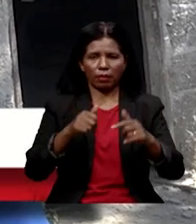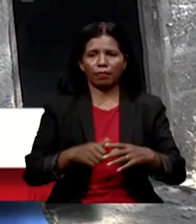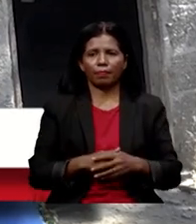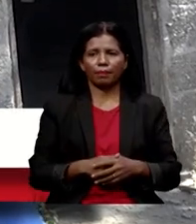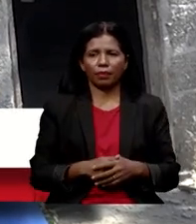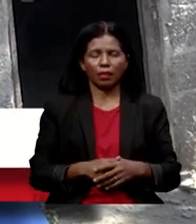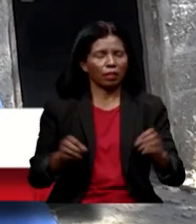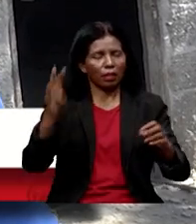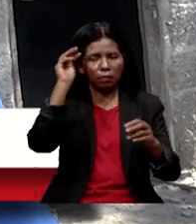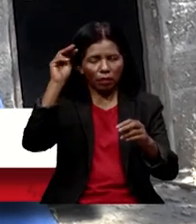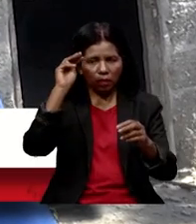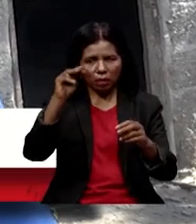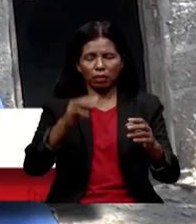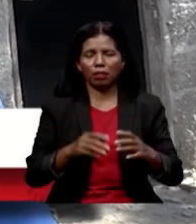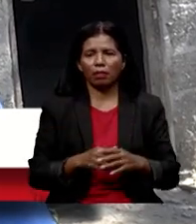Nem ministro,